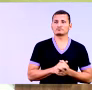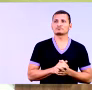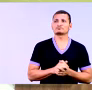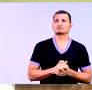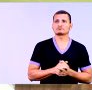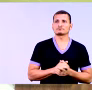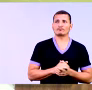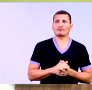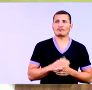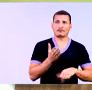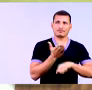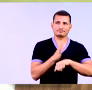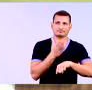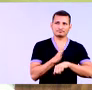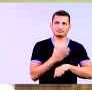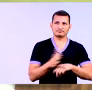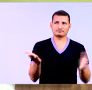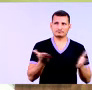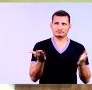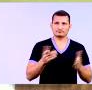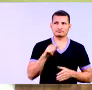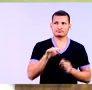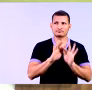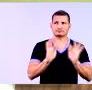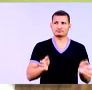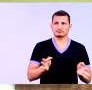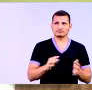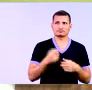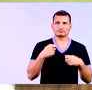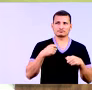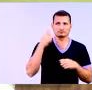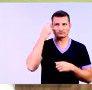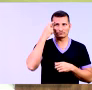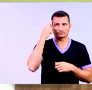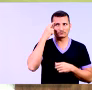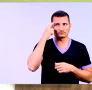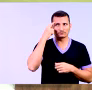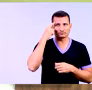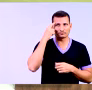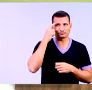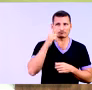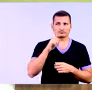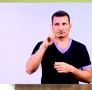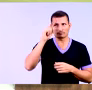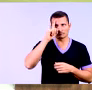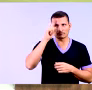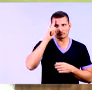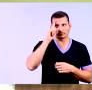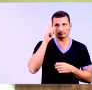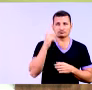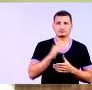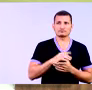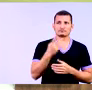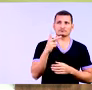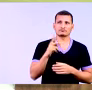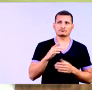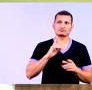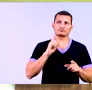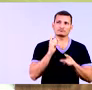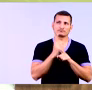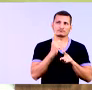Professora, a nossa atividade de hoje é bastante simples, né? Tem que pensar aqui no cotidiano deles e identificar sistemas